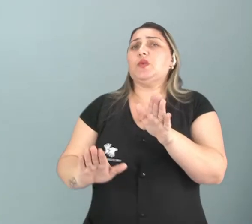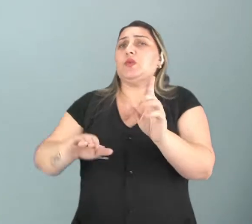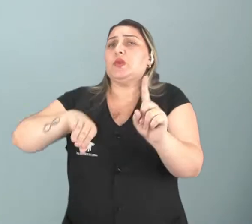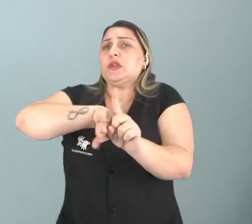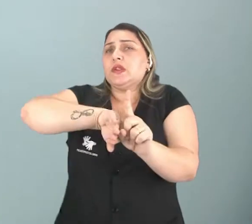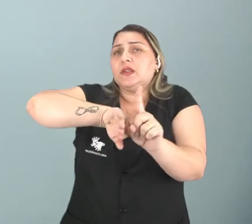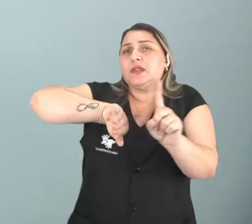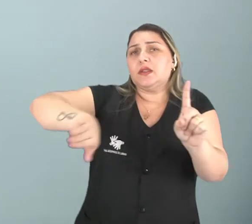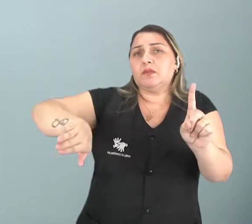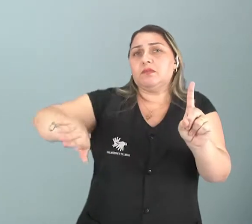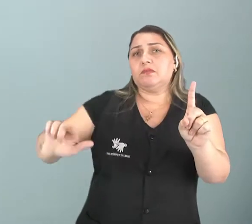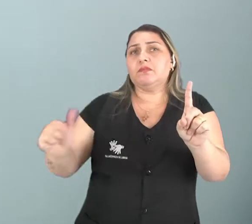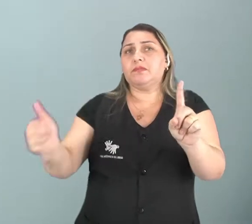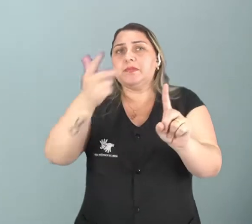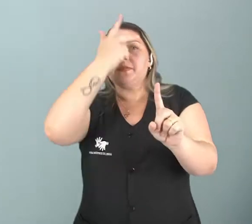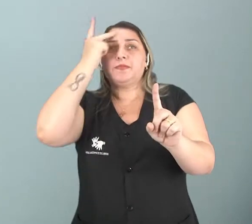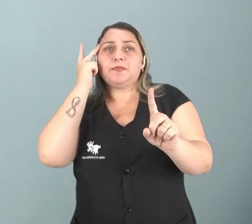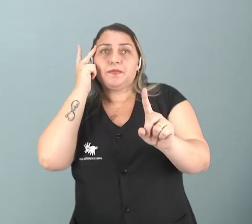isolar.